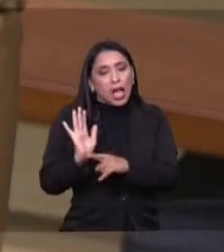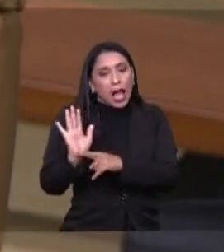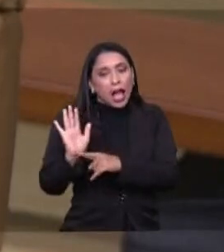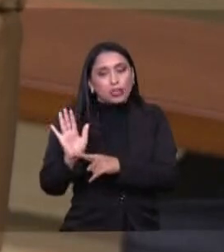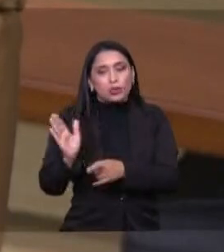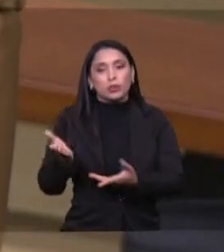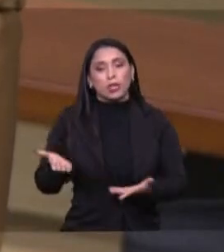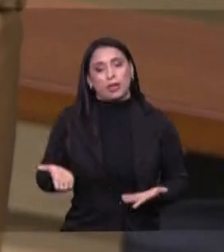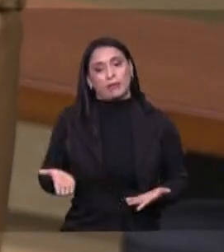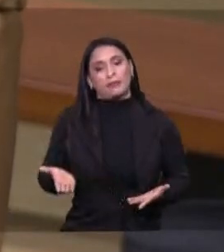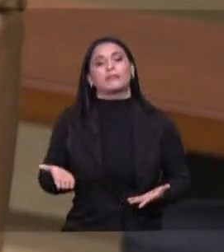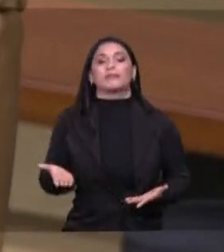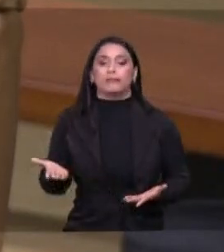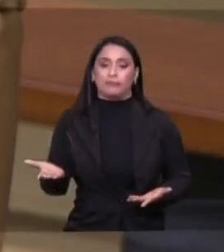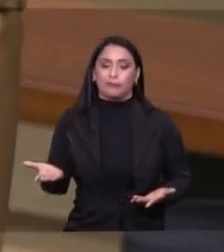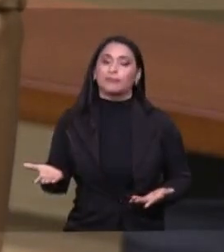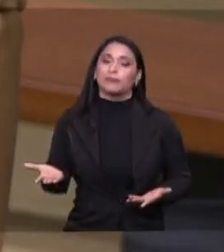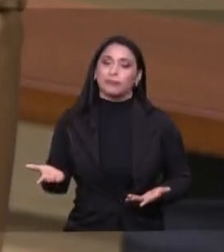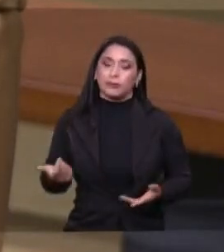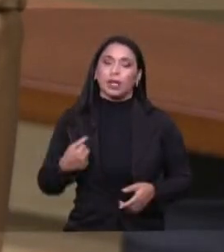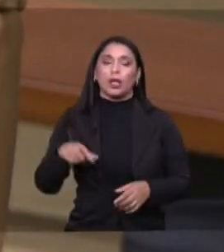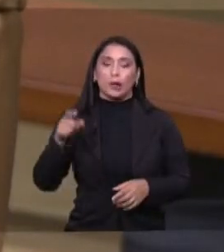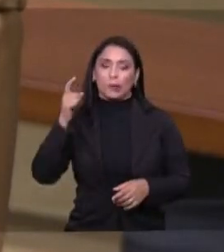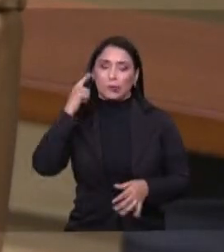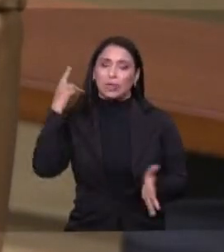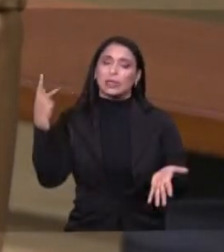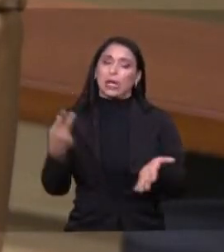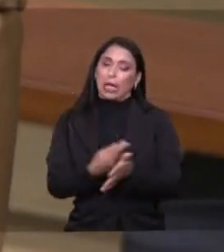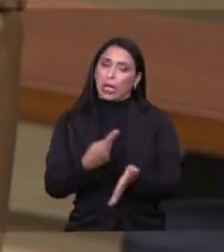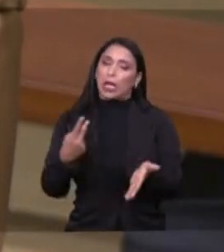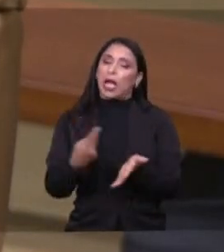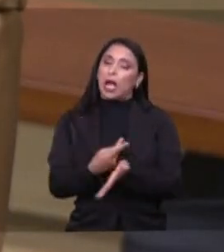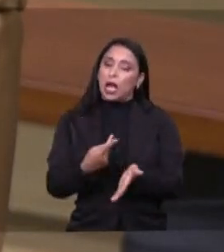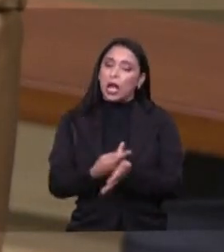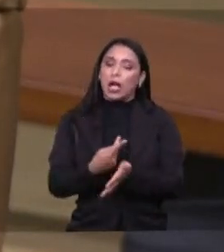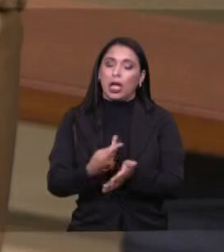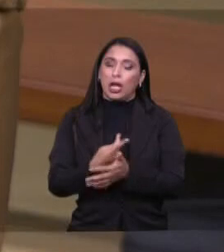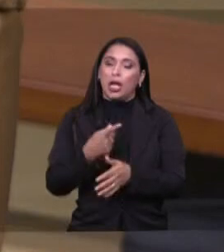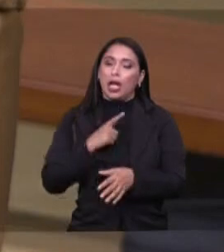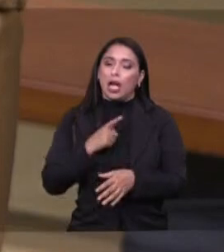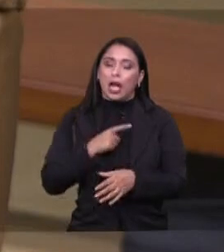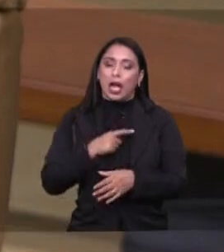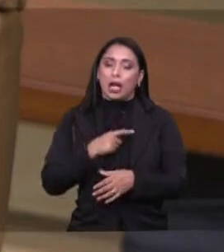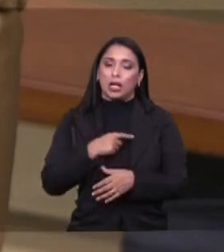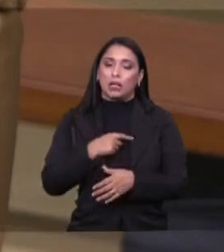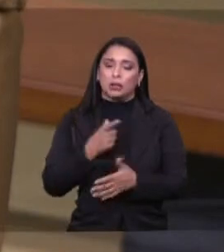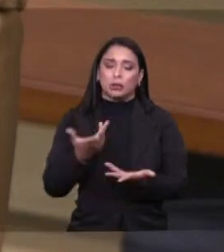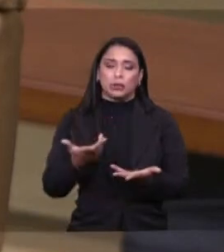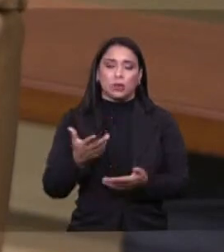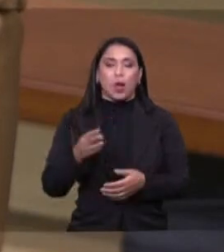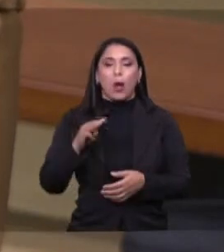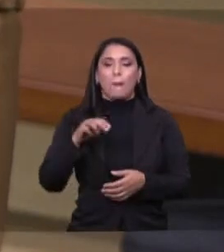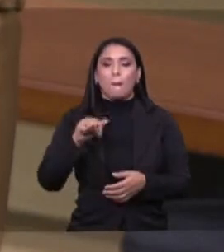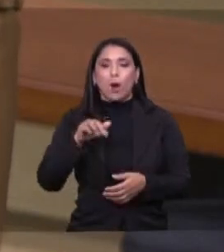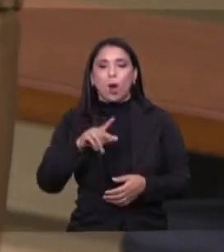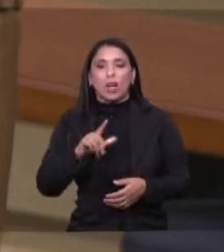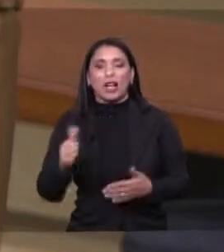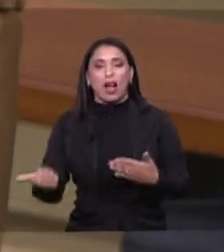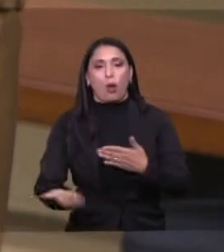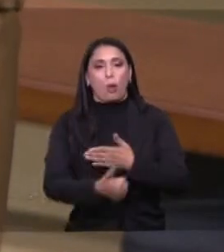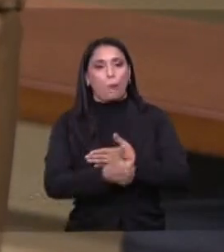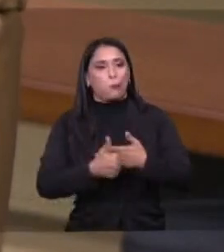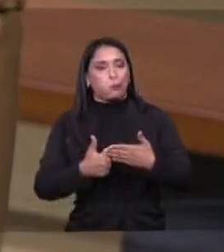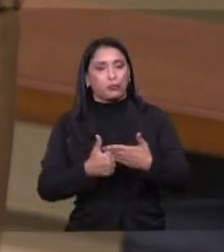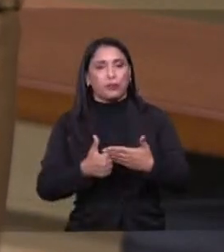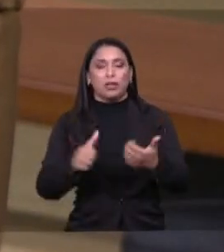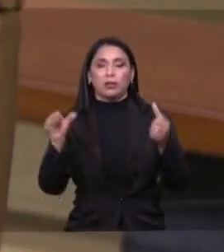favorecer isso. Obviamente, me parece que isso fere a própria moralidade administrativa. Por isso que